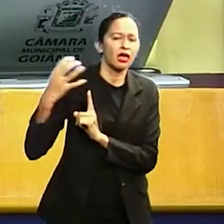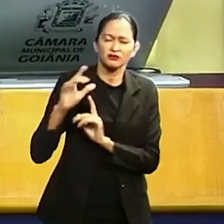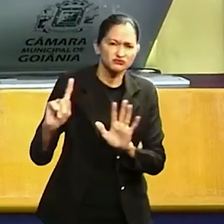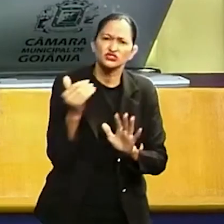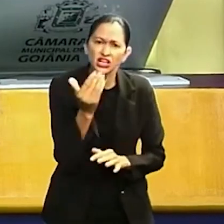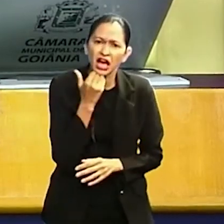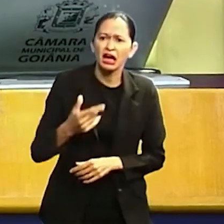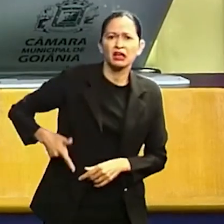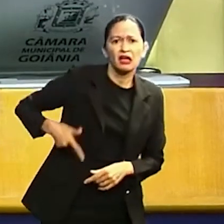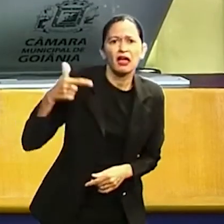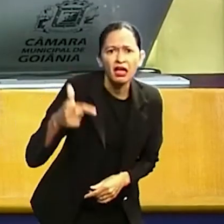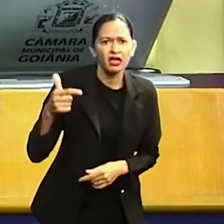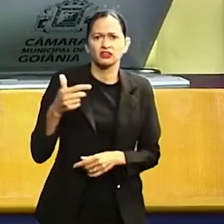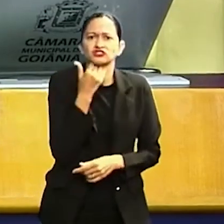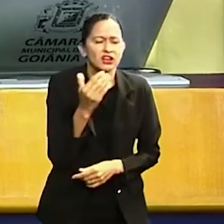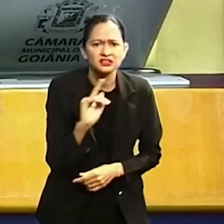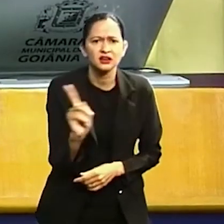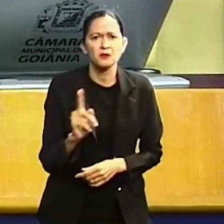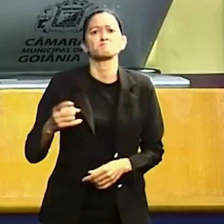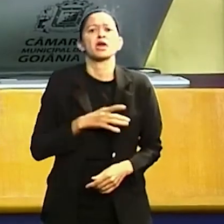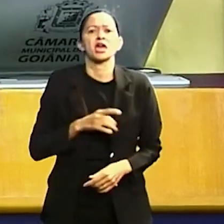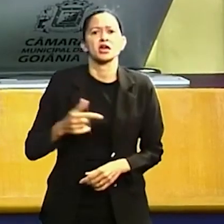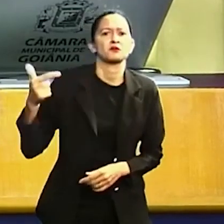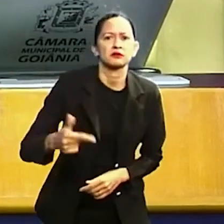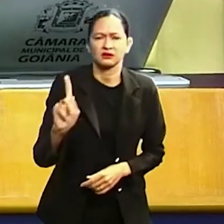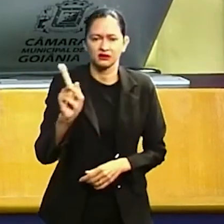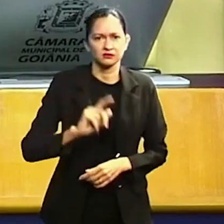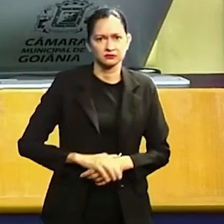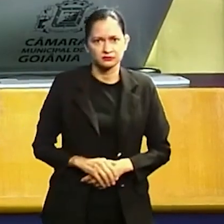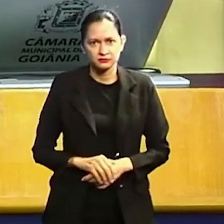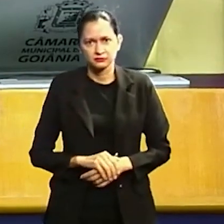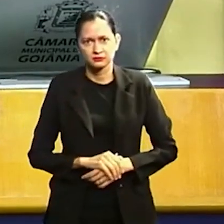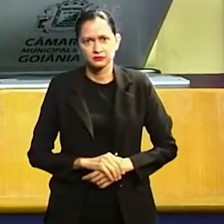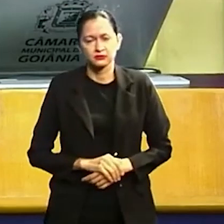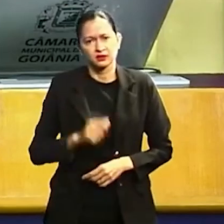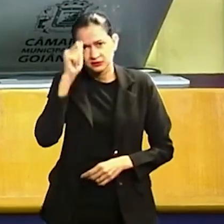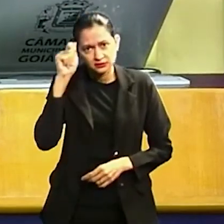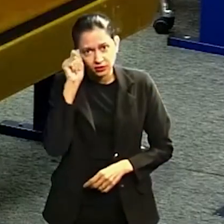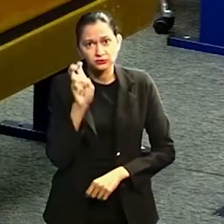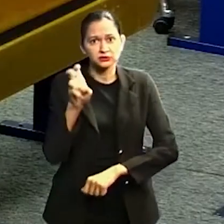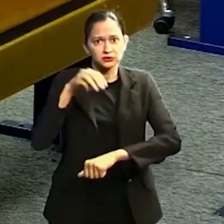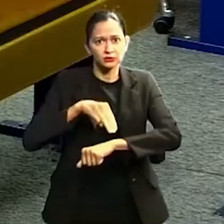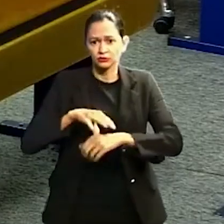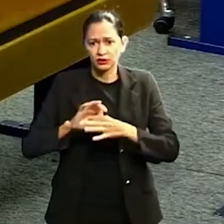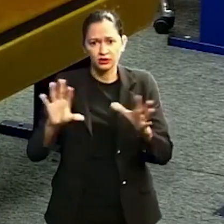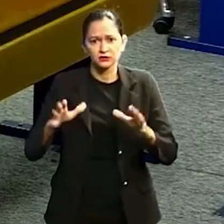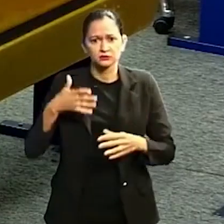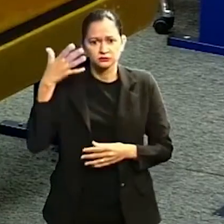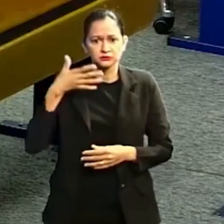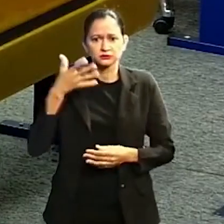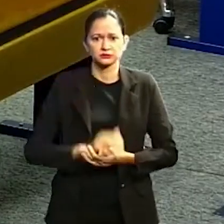Não adianta ficar mostrando arma aí para mim, não. Tem medo de arma do senhor, não. Vereador Anselmo, 5 minutos, sem direito à parte.